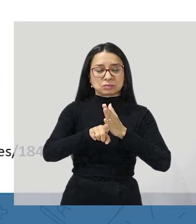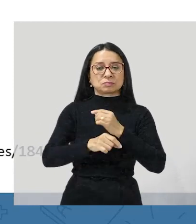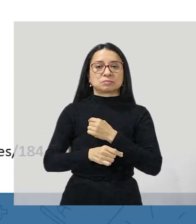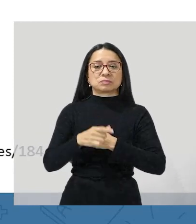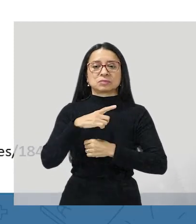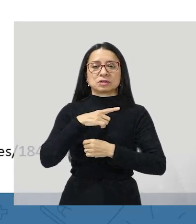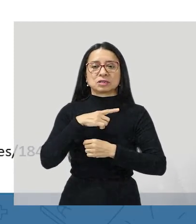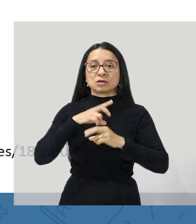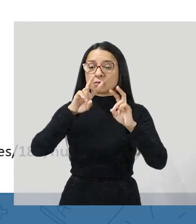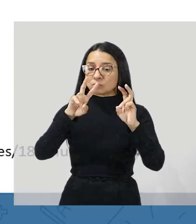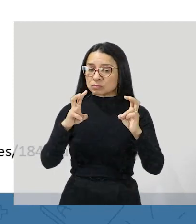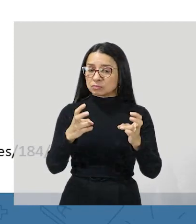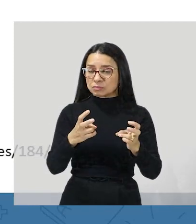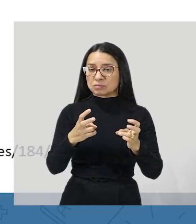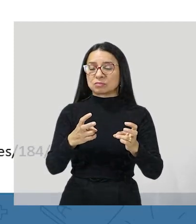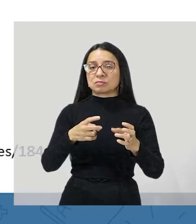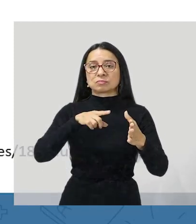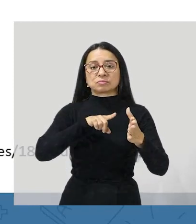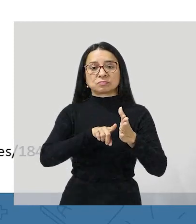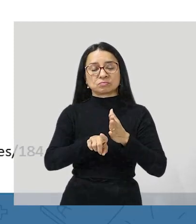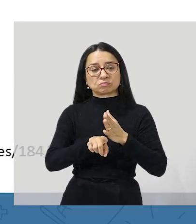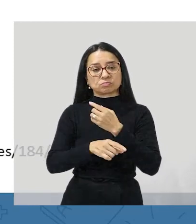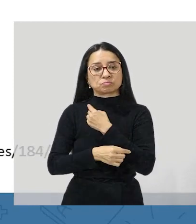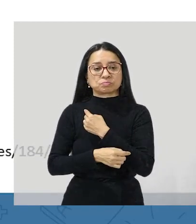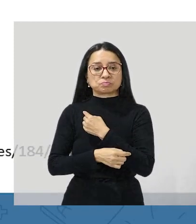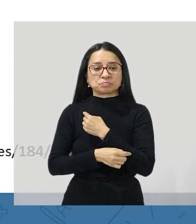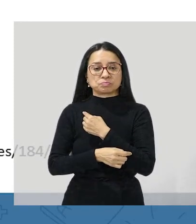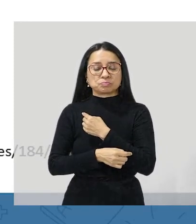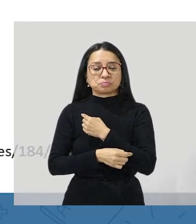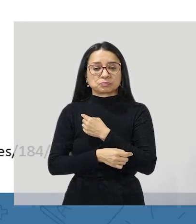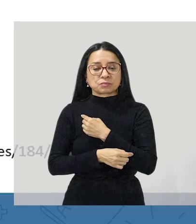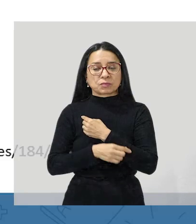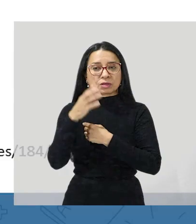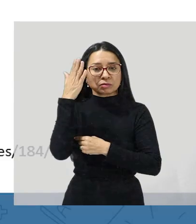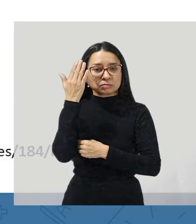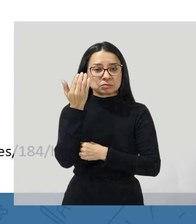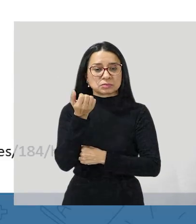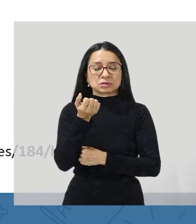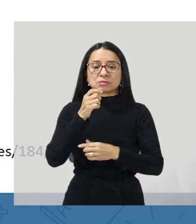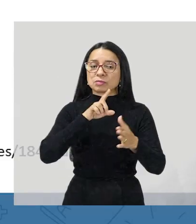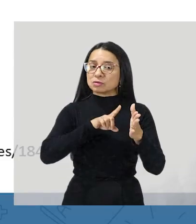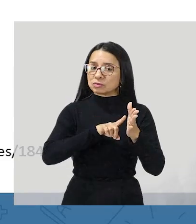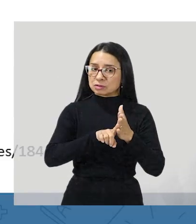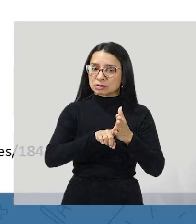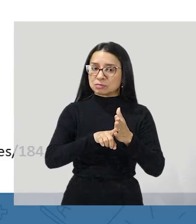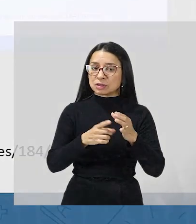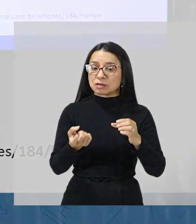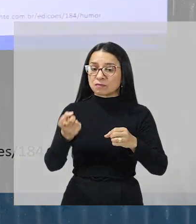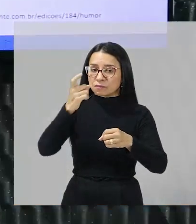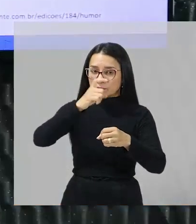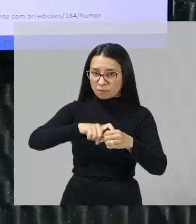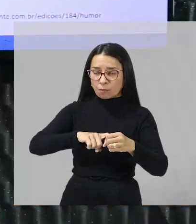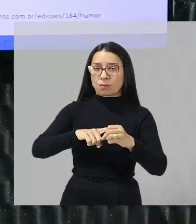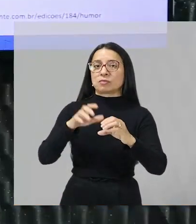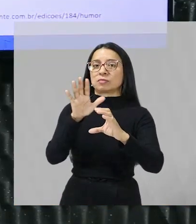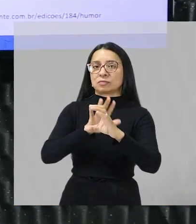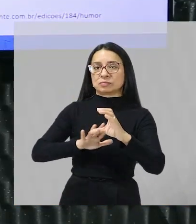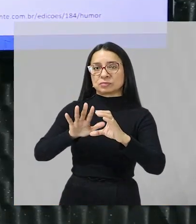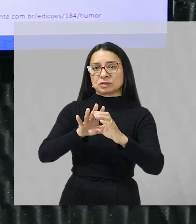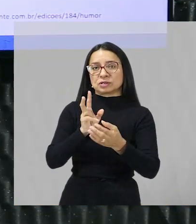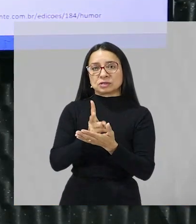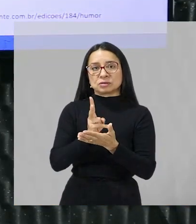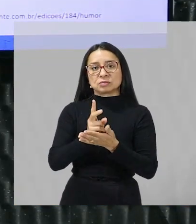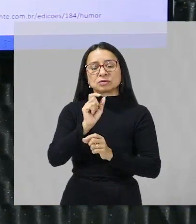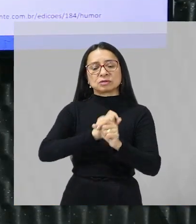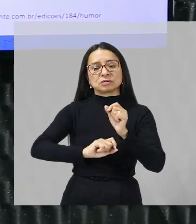pergunta vai ter o tema da questão. Aí, quando você souber o tema da questão, é que você vê a charge, tá? Então, sempre que isso acontecer